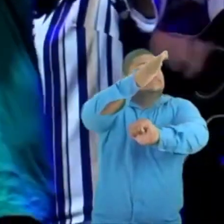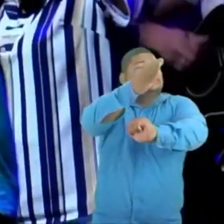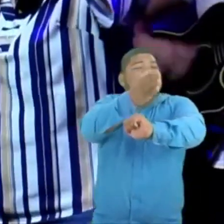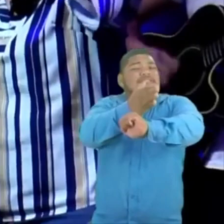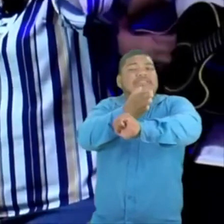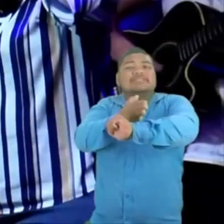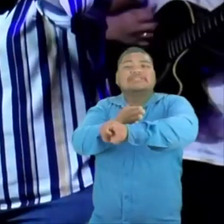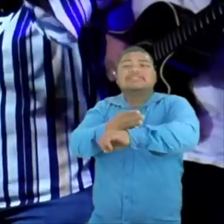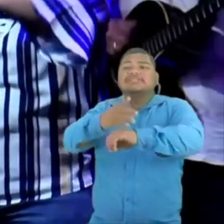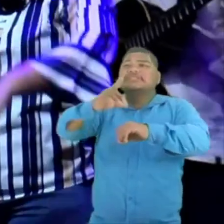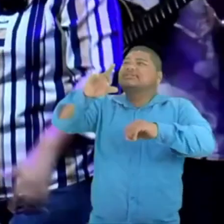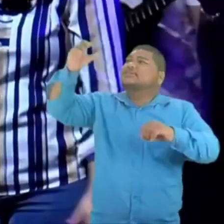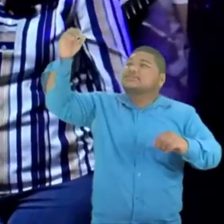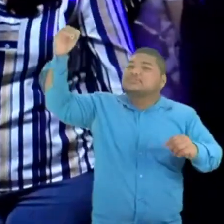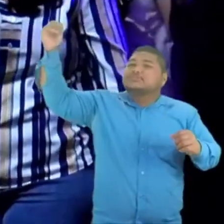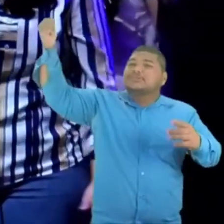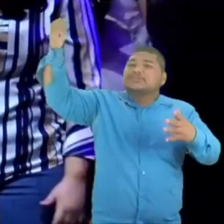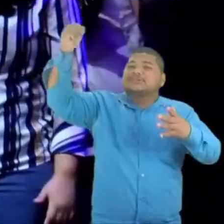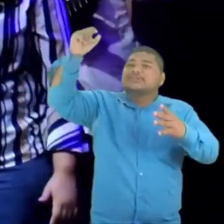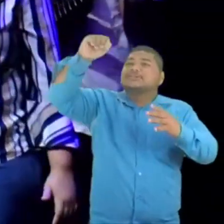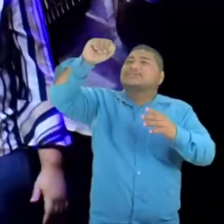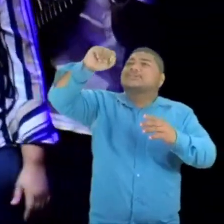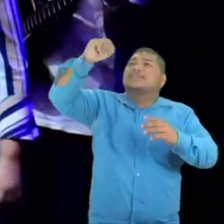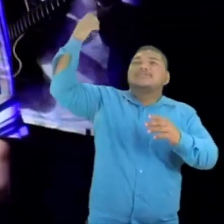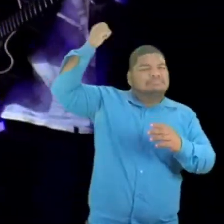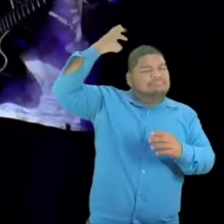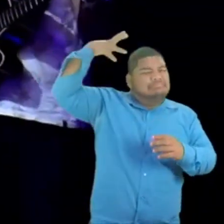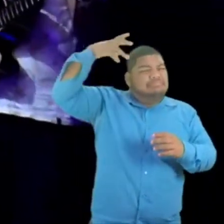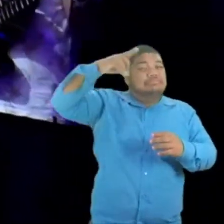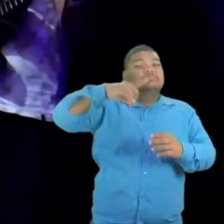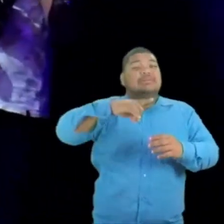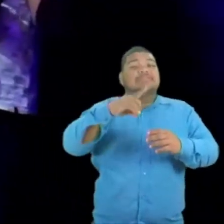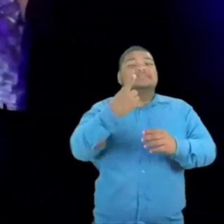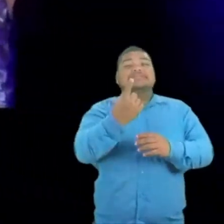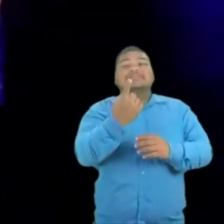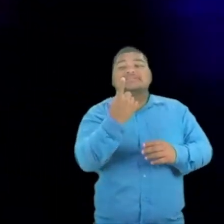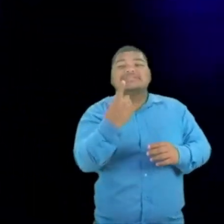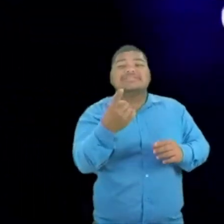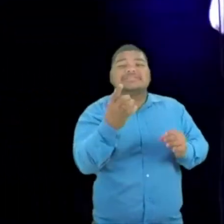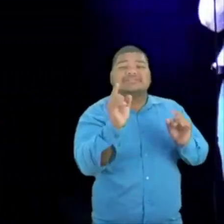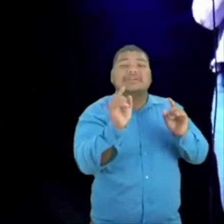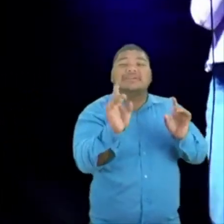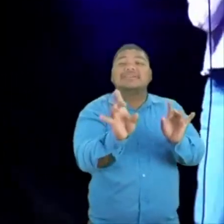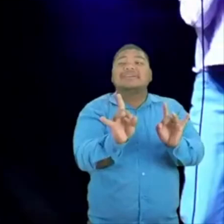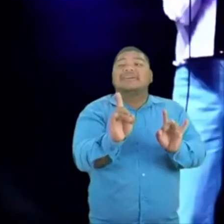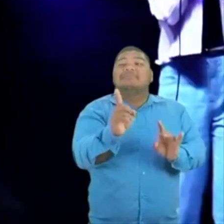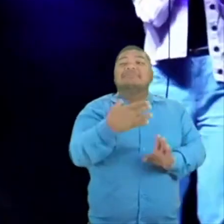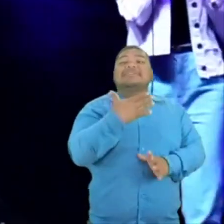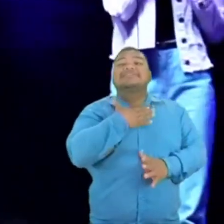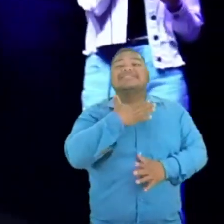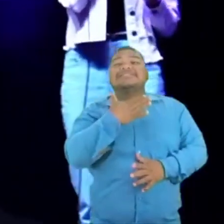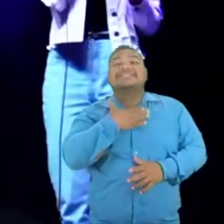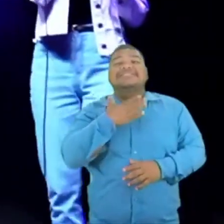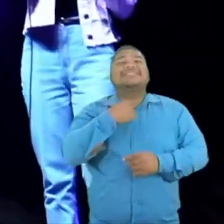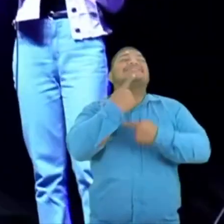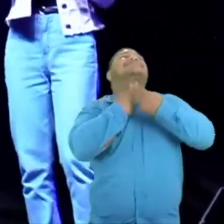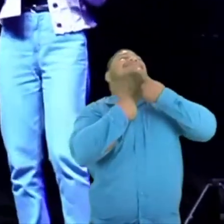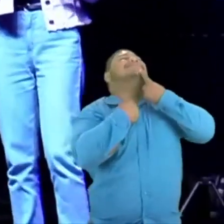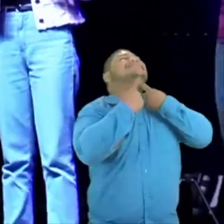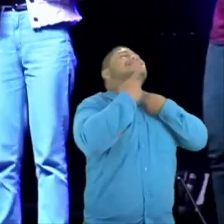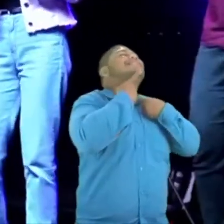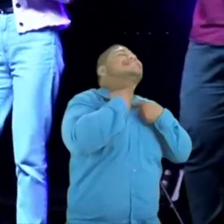as montanhas e o fogo do sol. Uma coisa só, meu